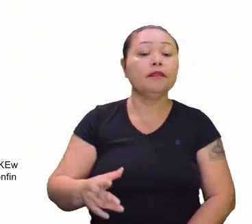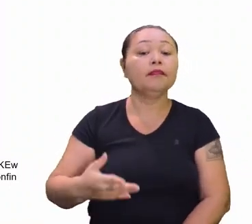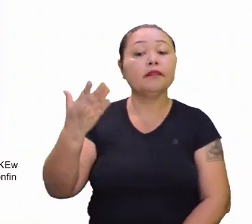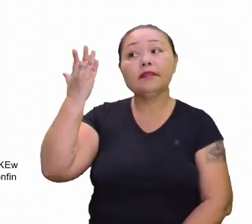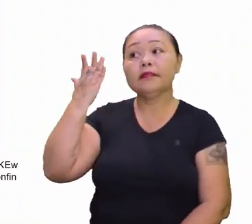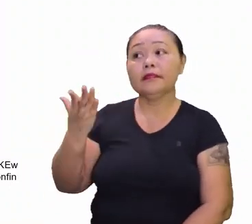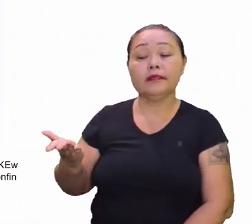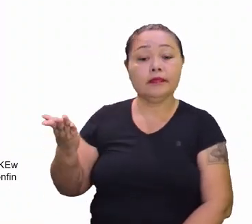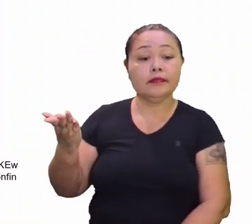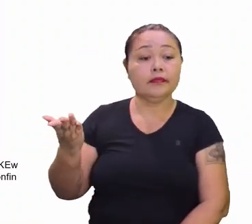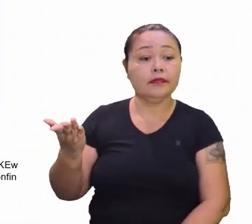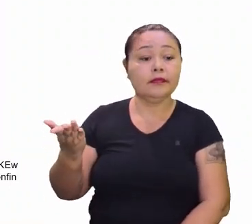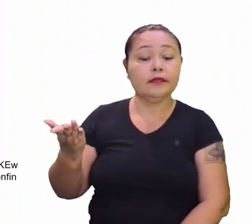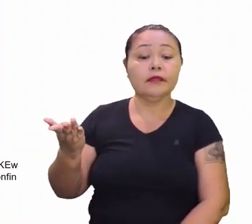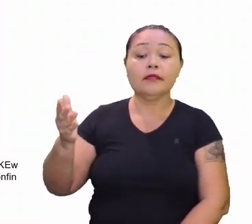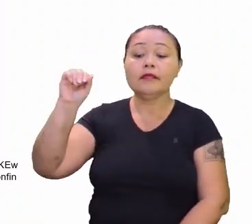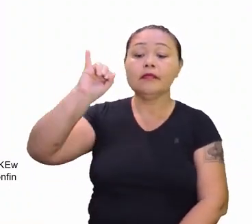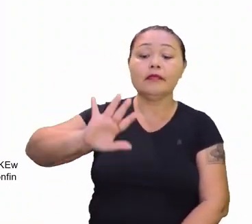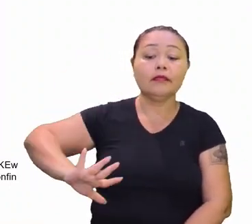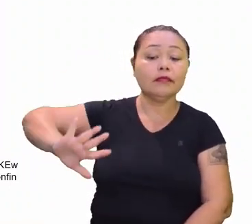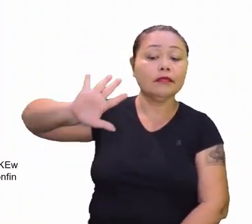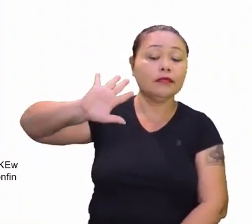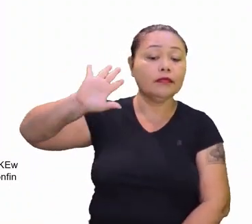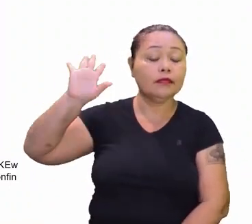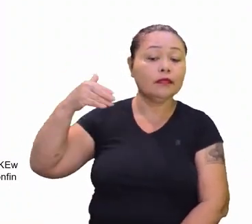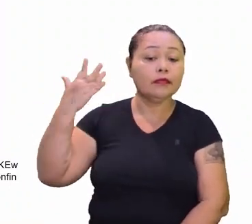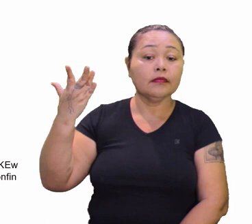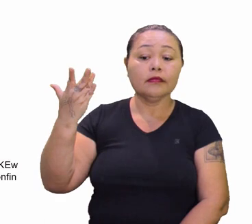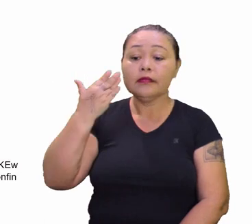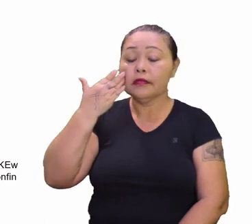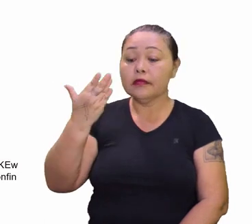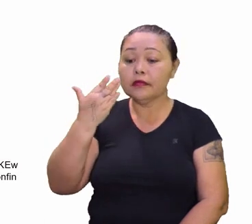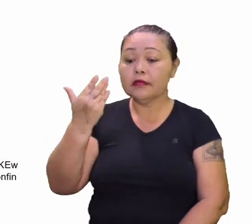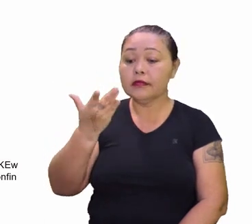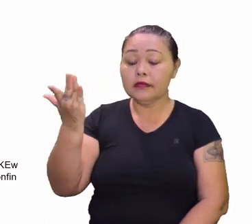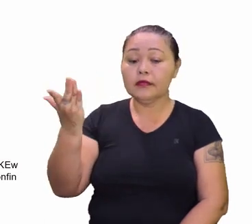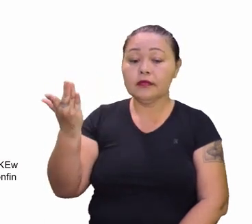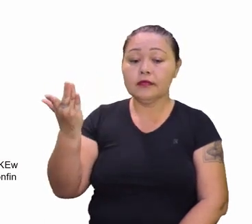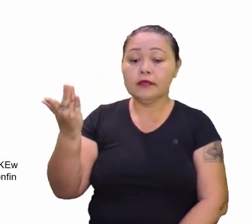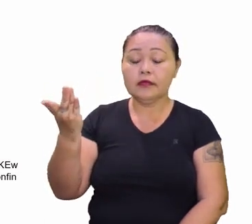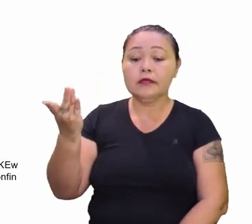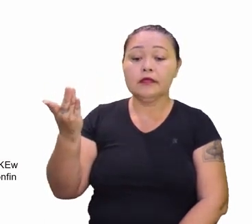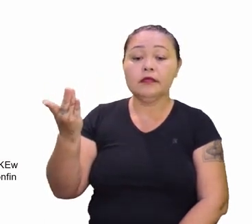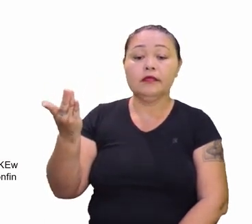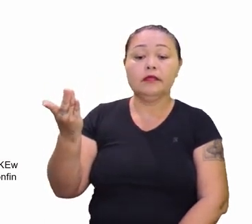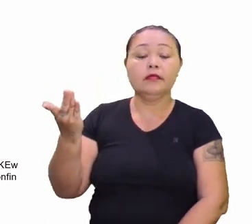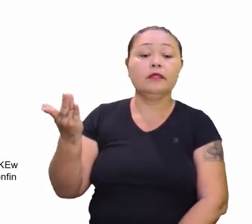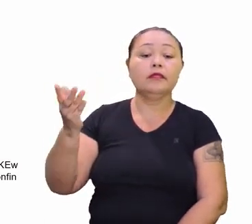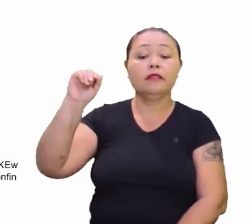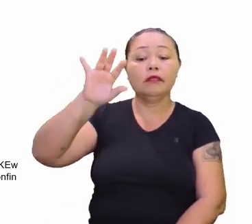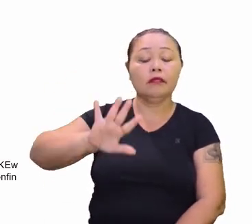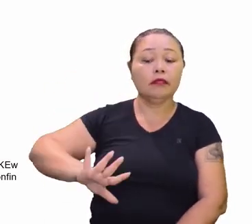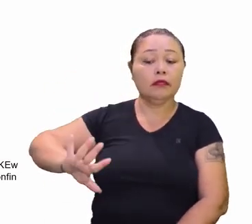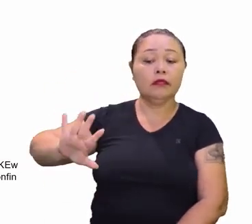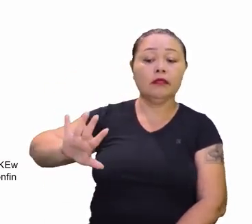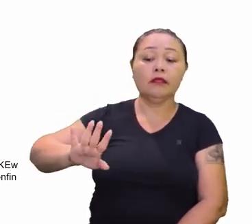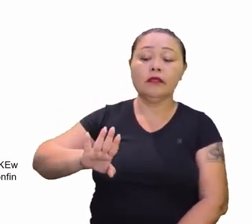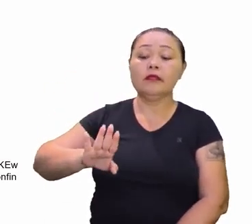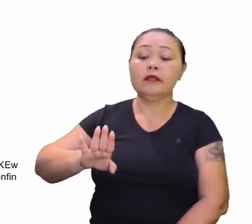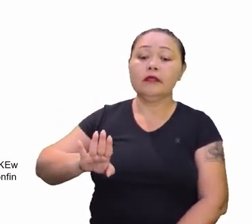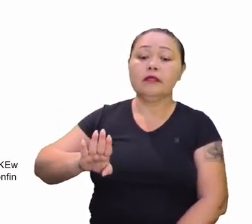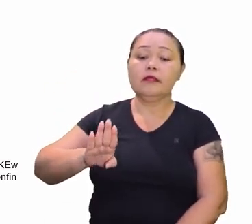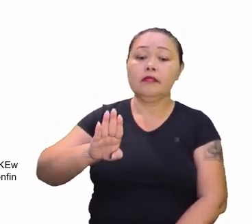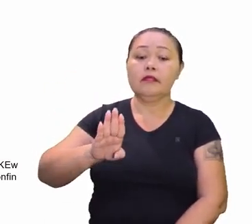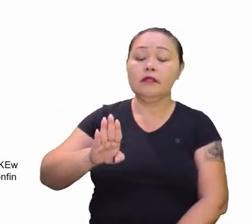Então tá aí, essa é uma imagem só para retratar aí, né, a imagem da bacia do